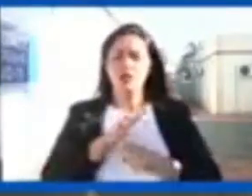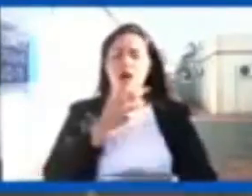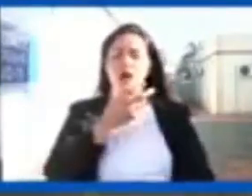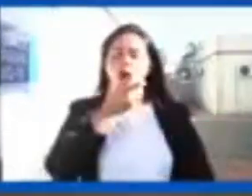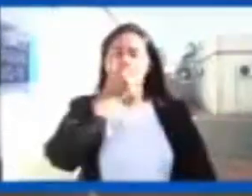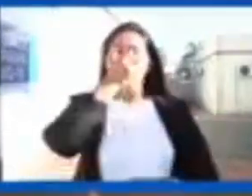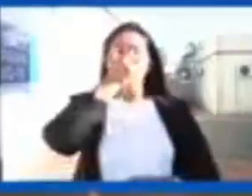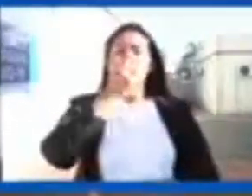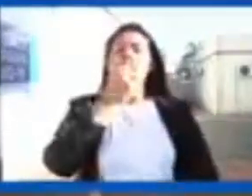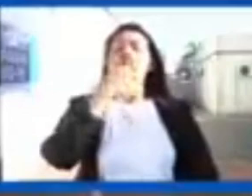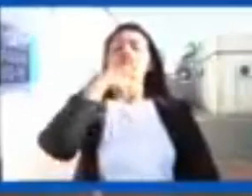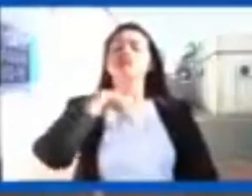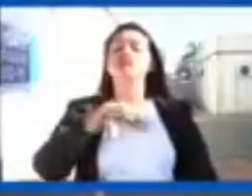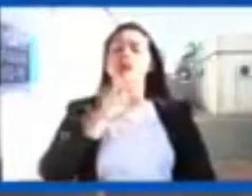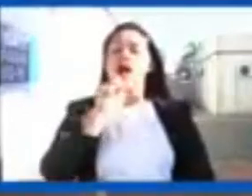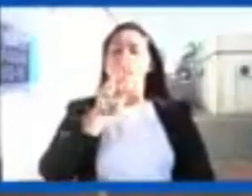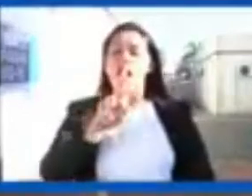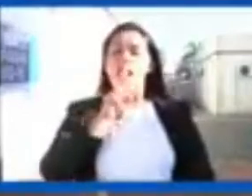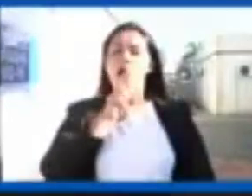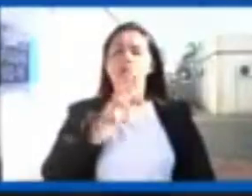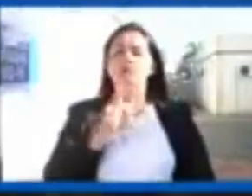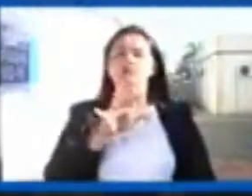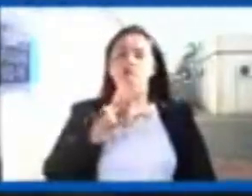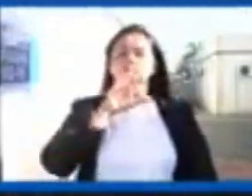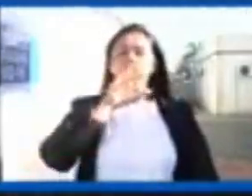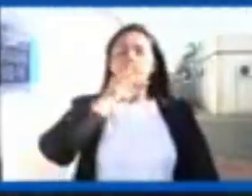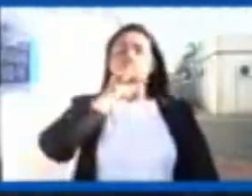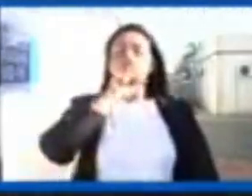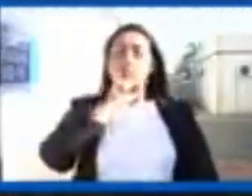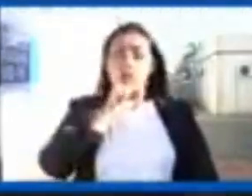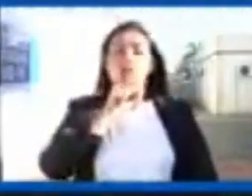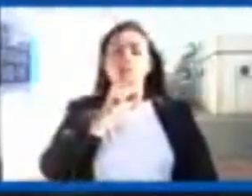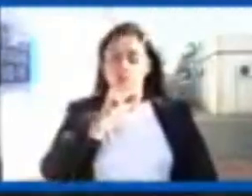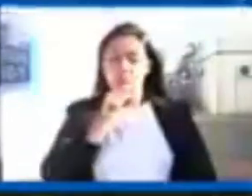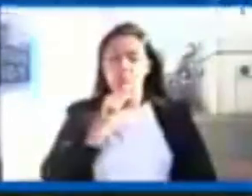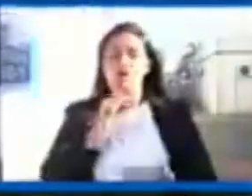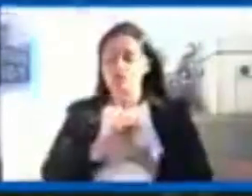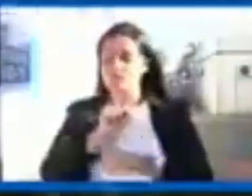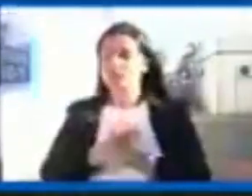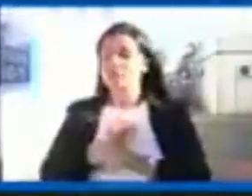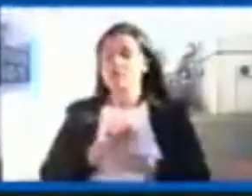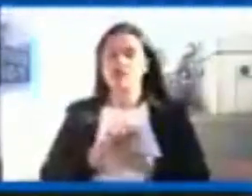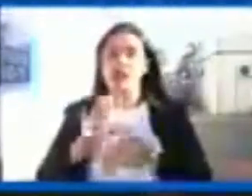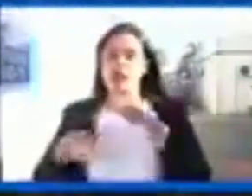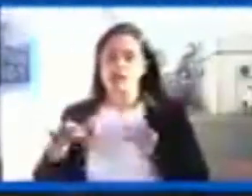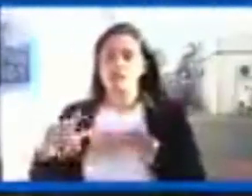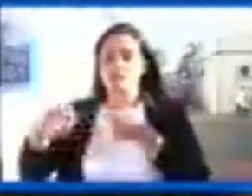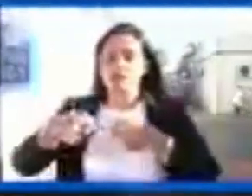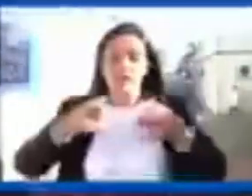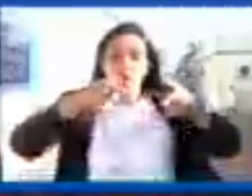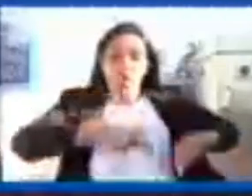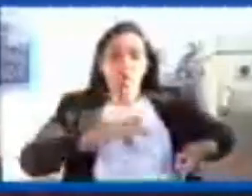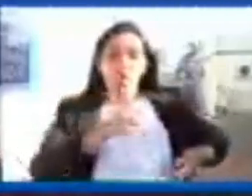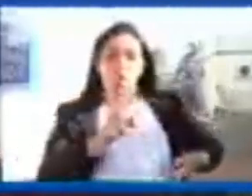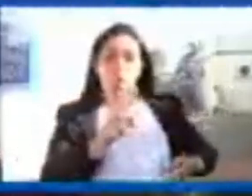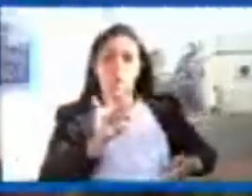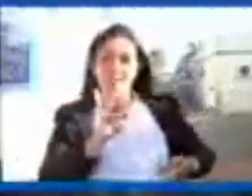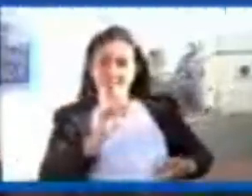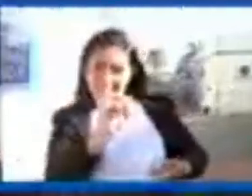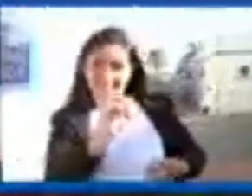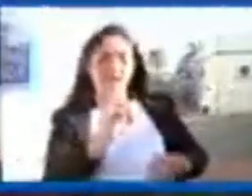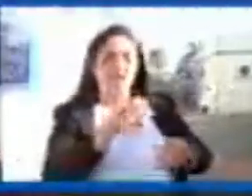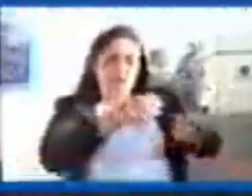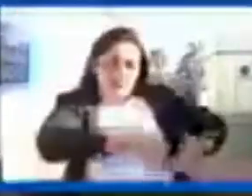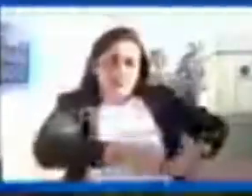ventilatório aguardando né ainda assim a transferência para um serviço de maior complexidade para uma UTI